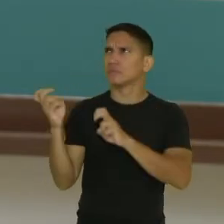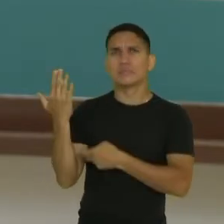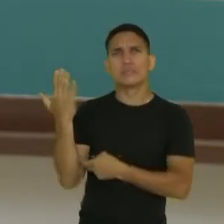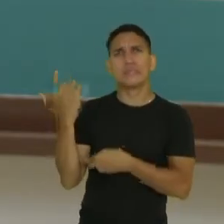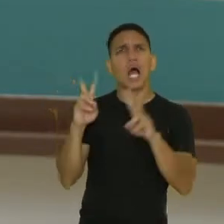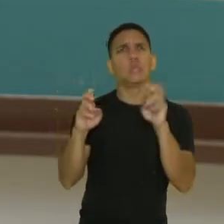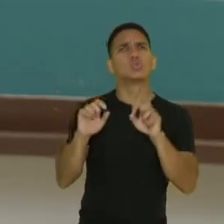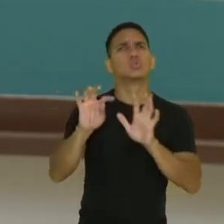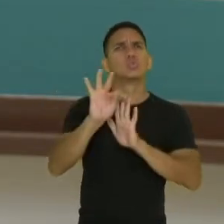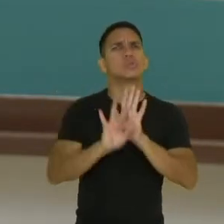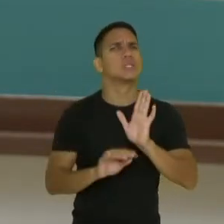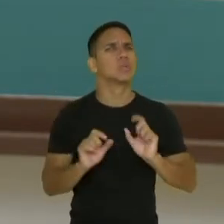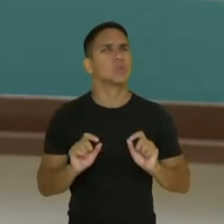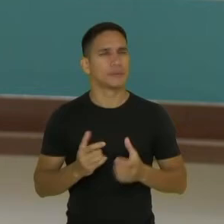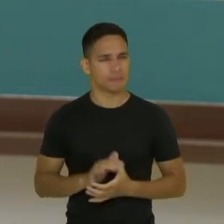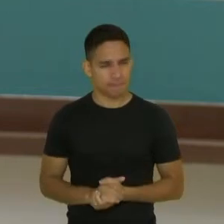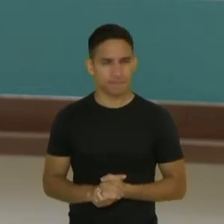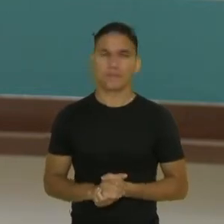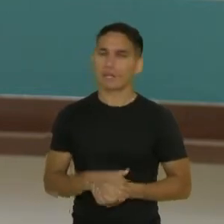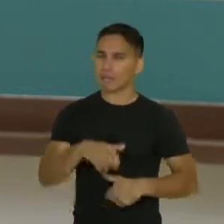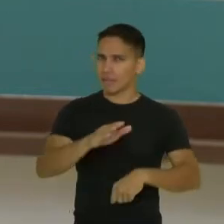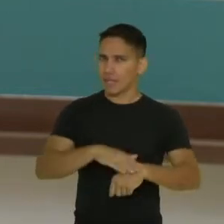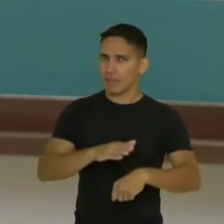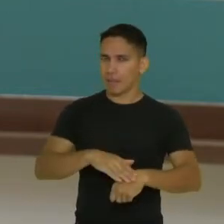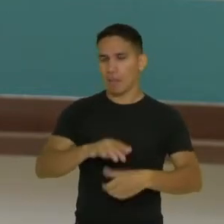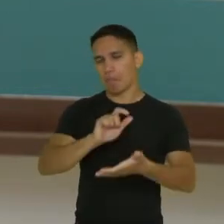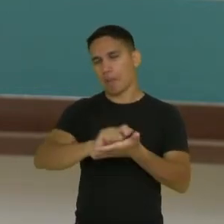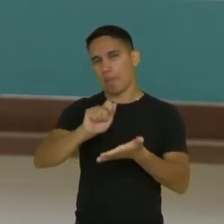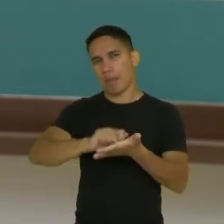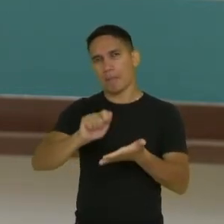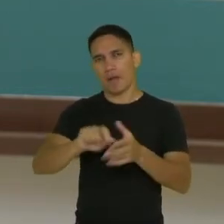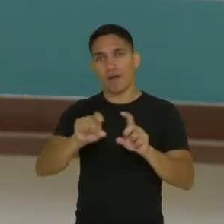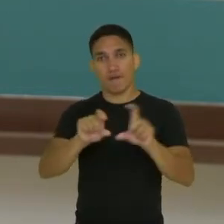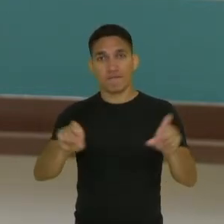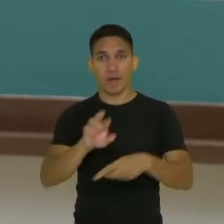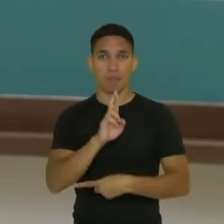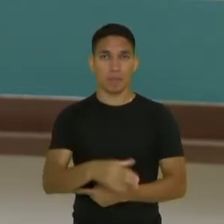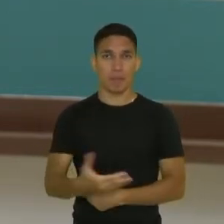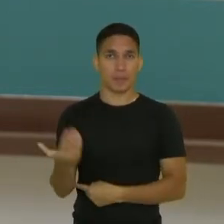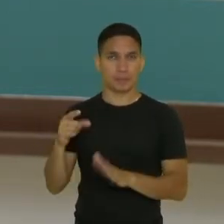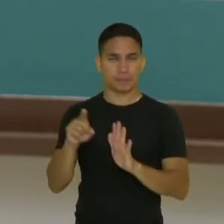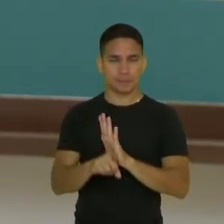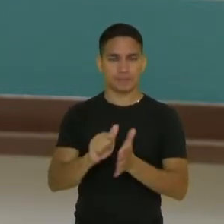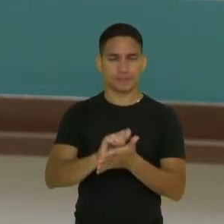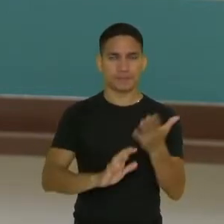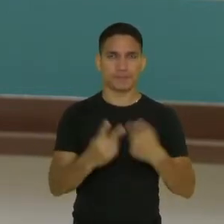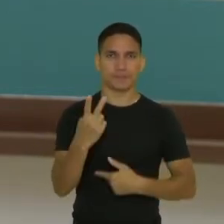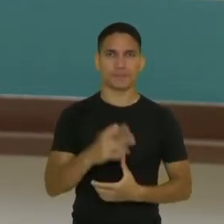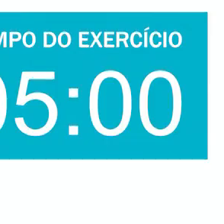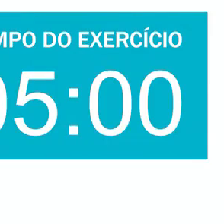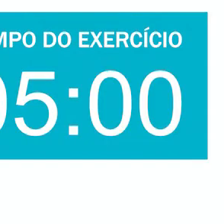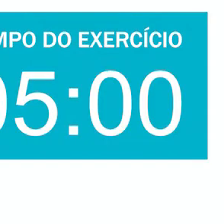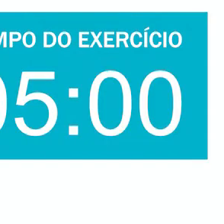né? Então, vou dar um tempinho para vocês elaborarem aí uma, duas frases respondendo a nossa segunda atividade.